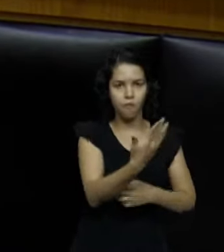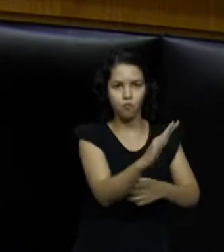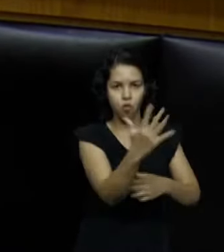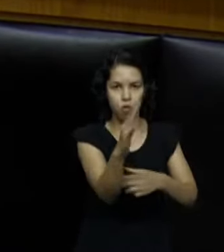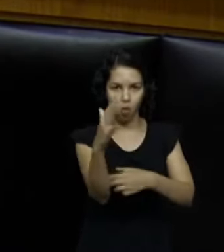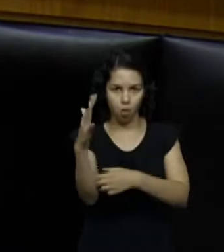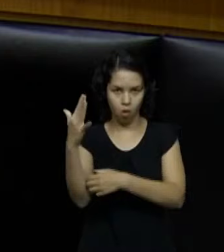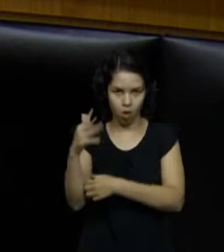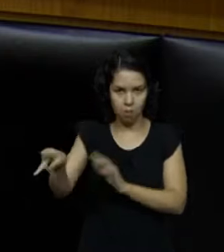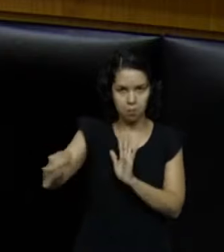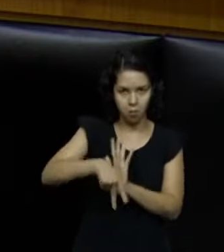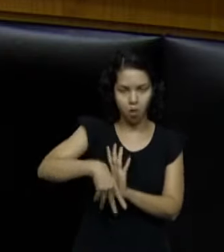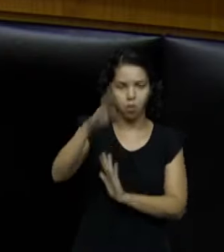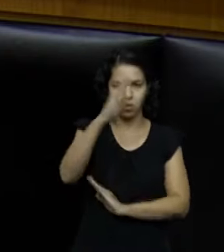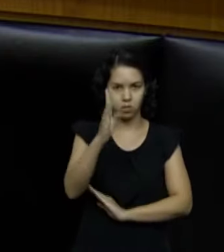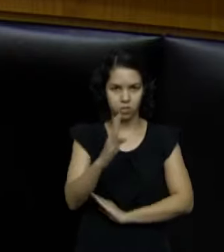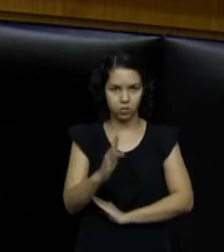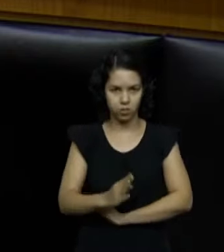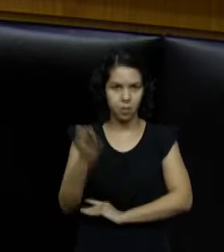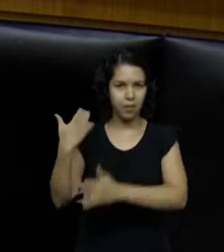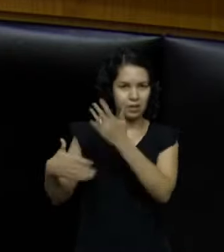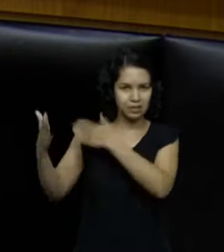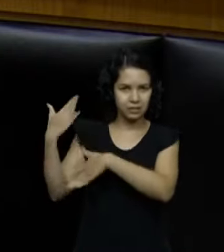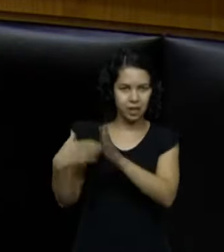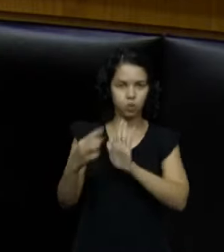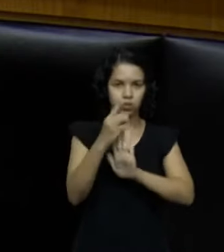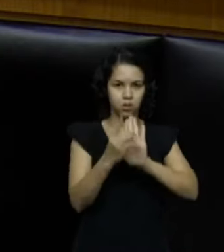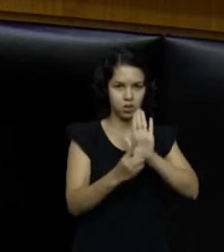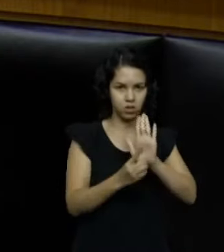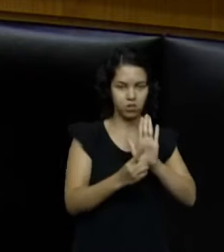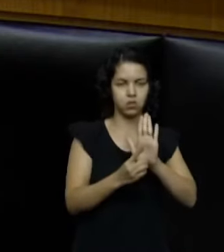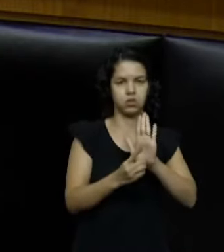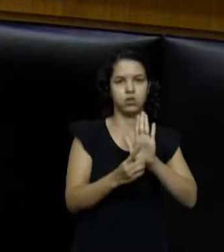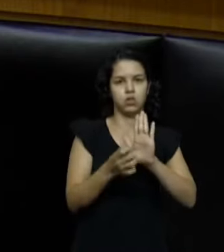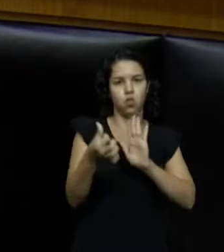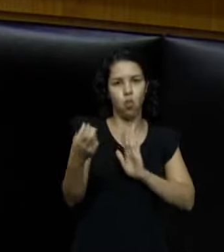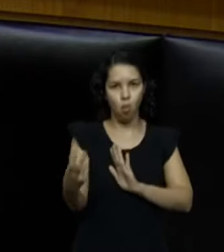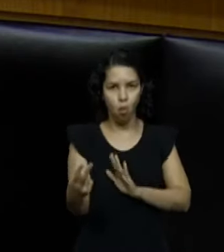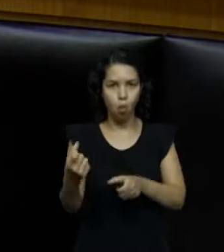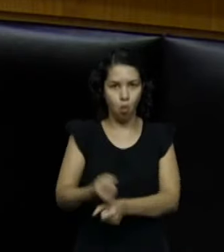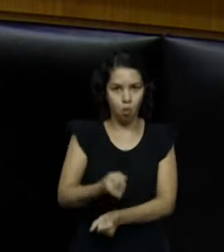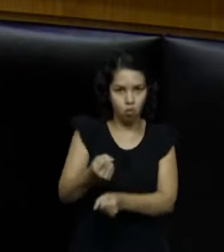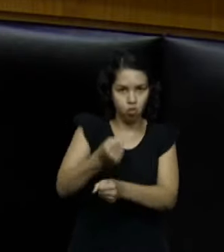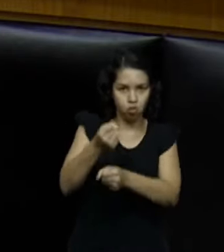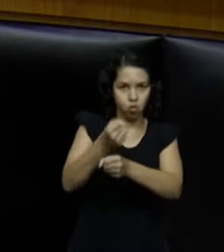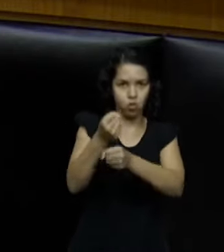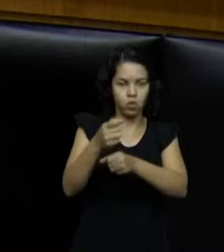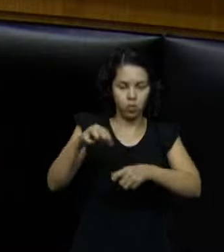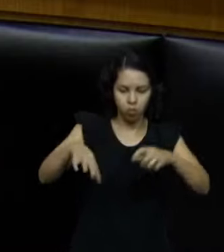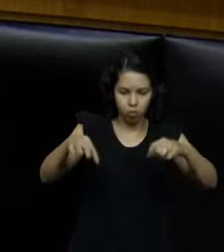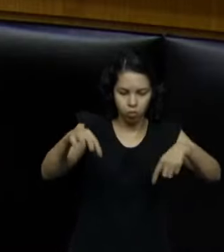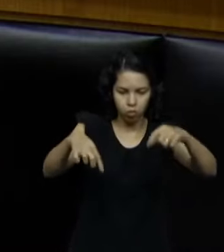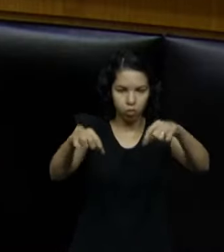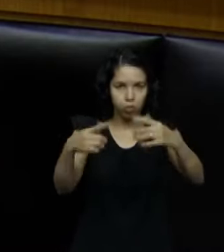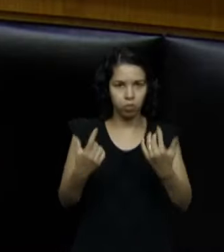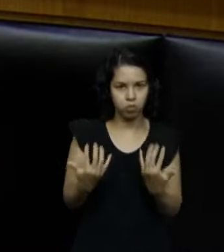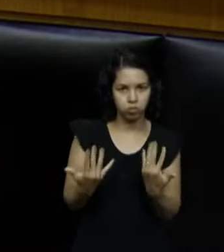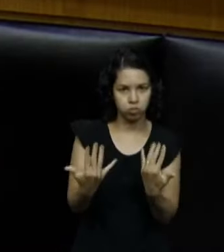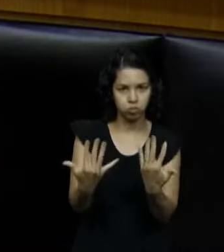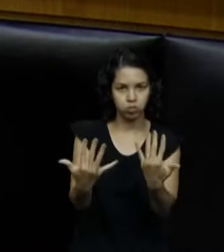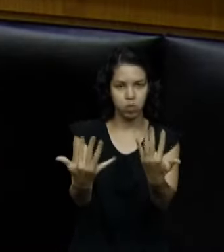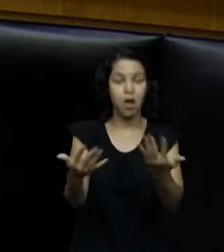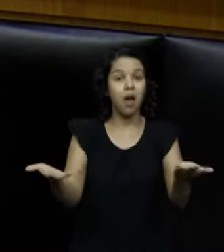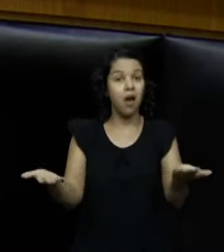62 foi construído esse parque com o reflorestamento. E agora o governo